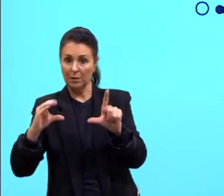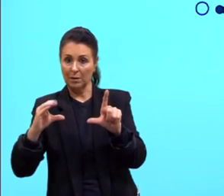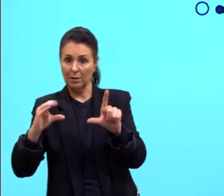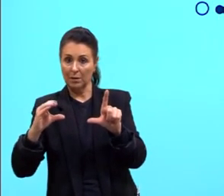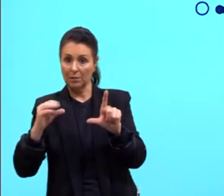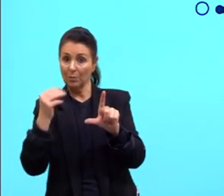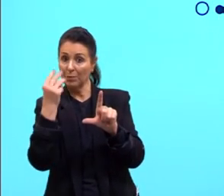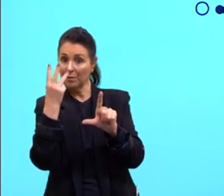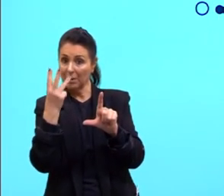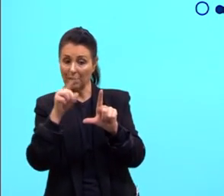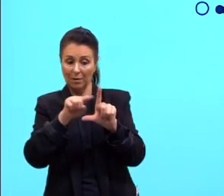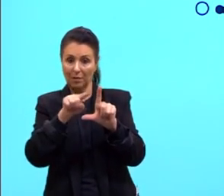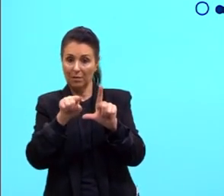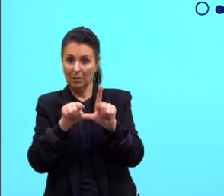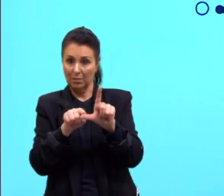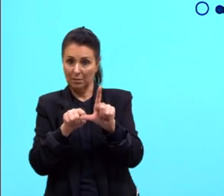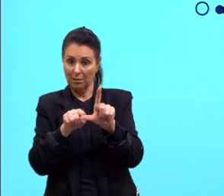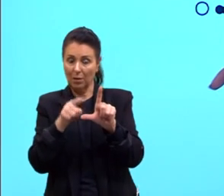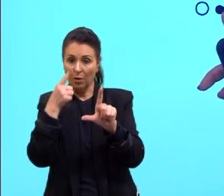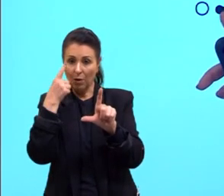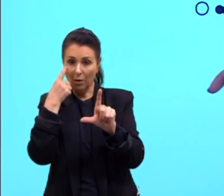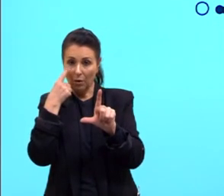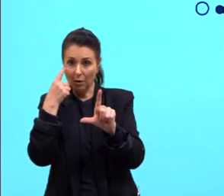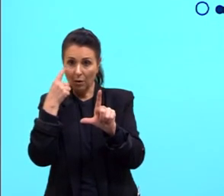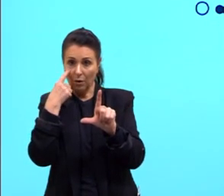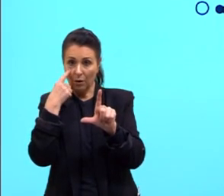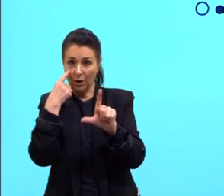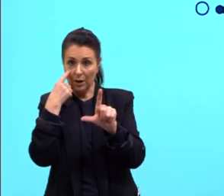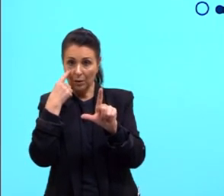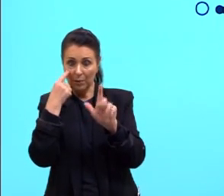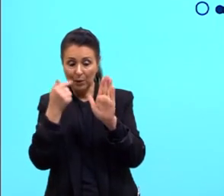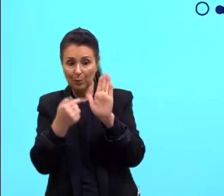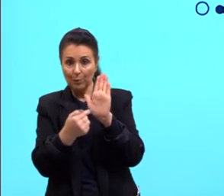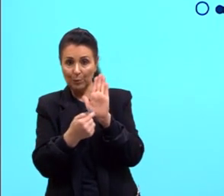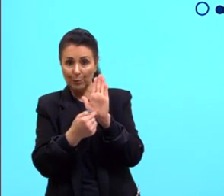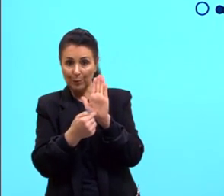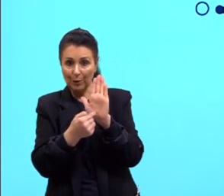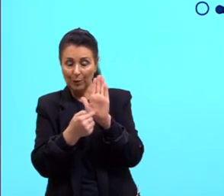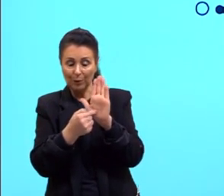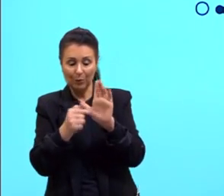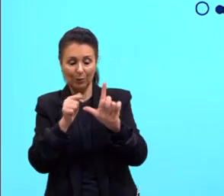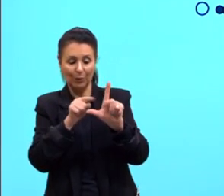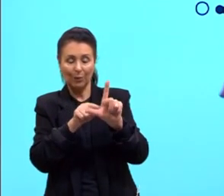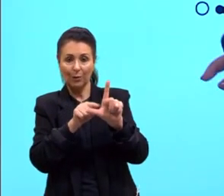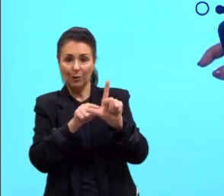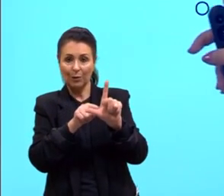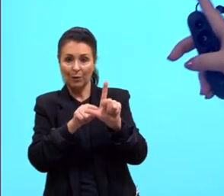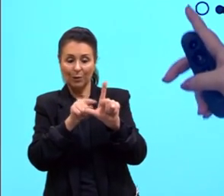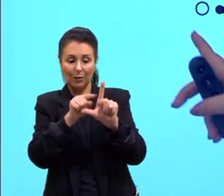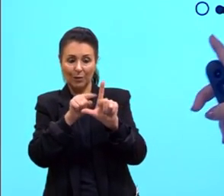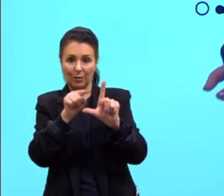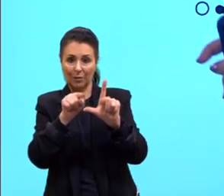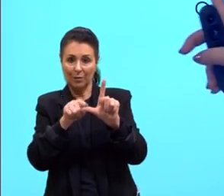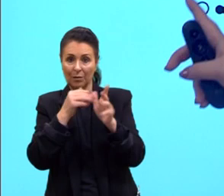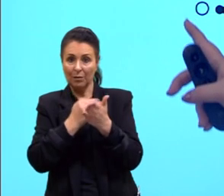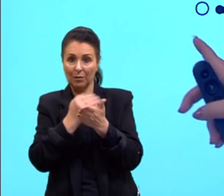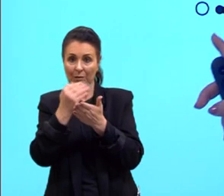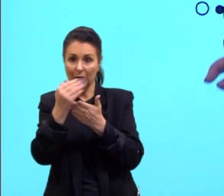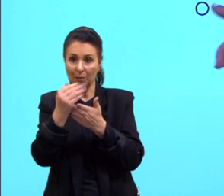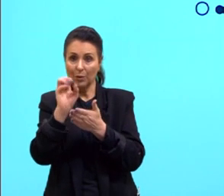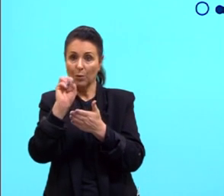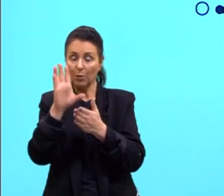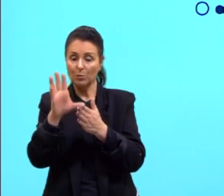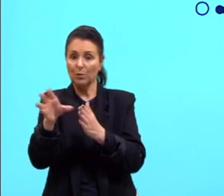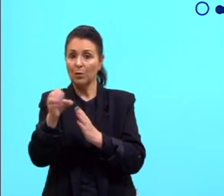tá observa em que nós indicamos pelos pontos então que forma um ângulo ou ainda indicamos